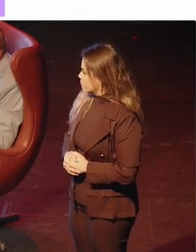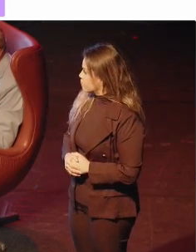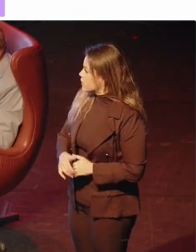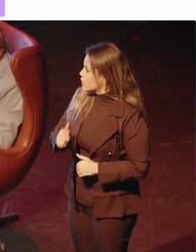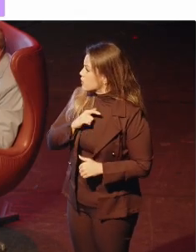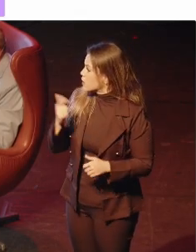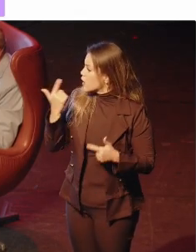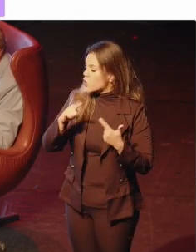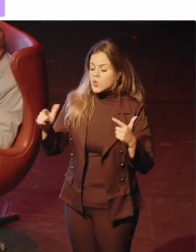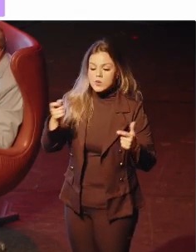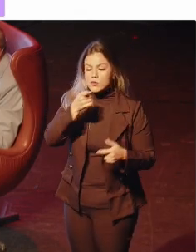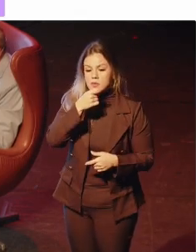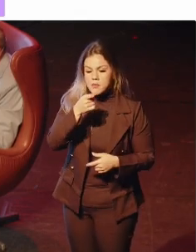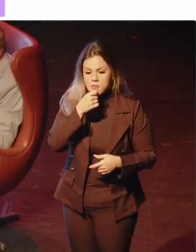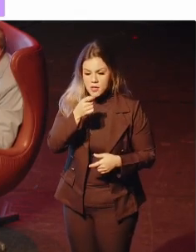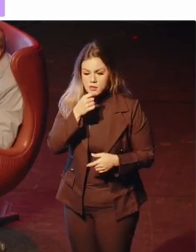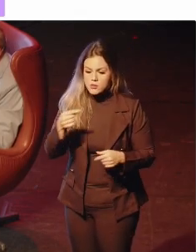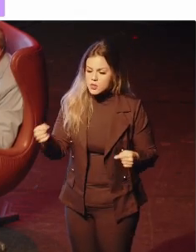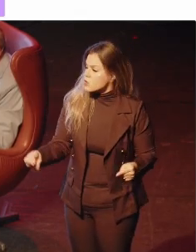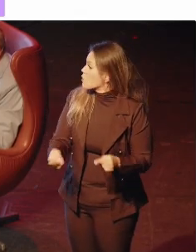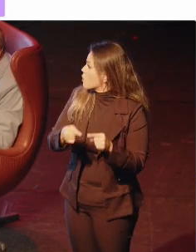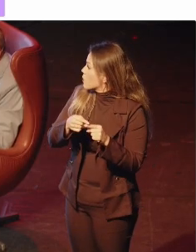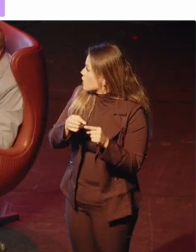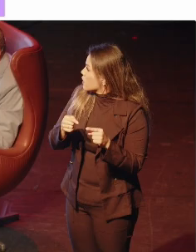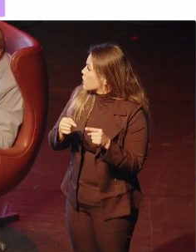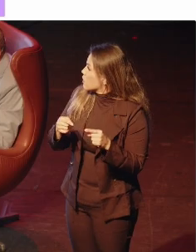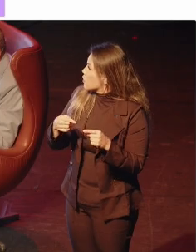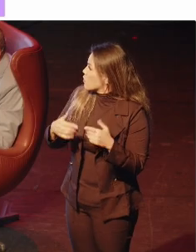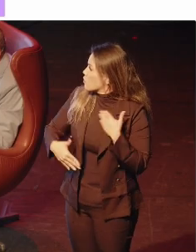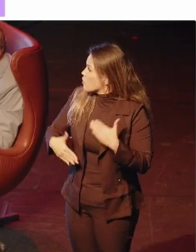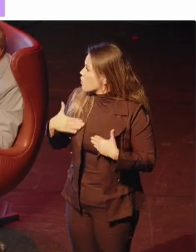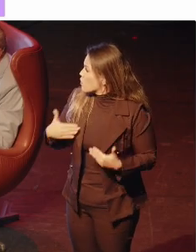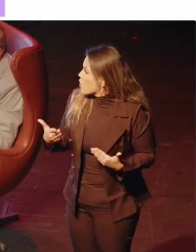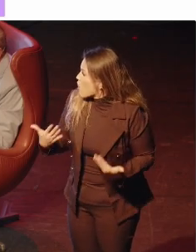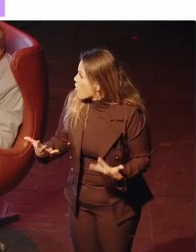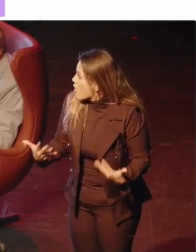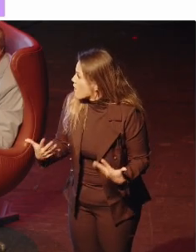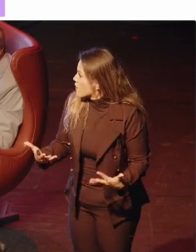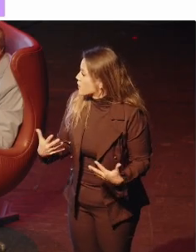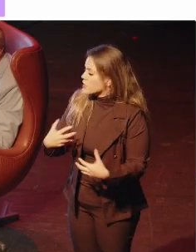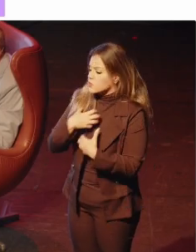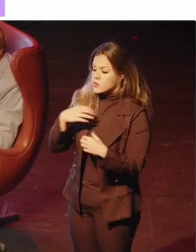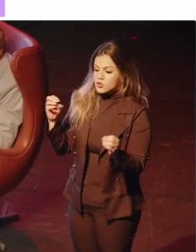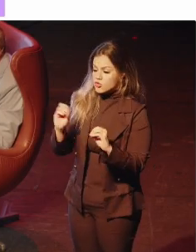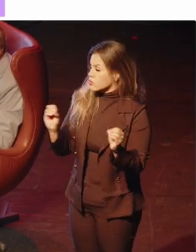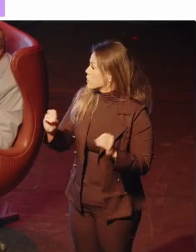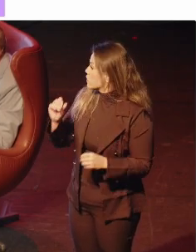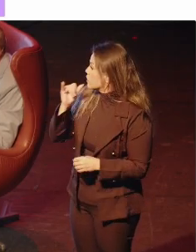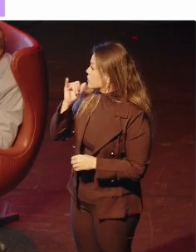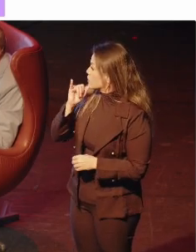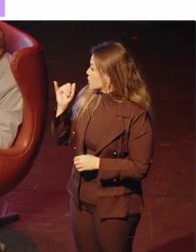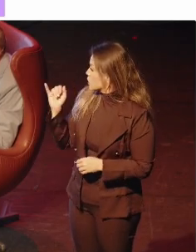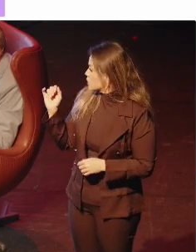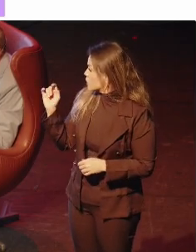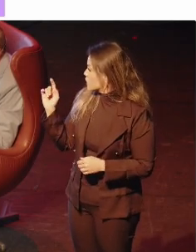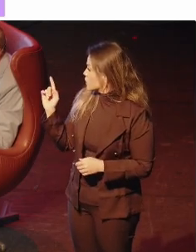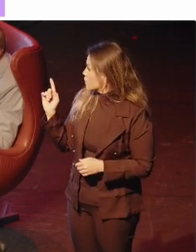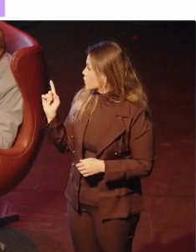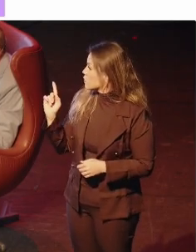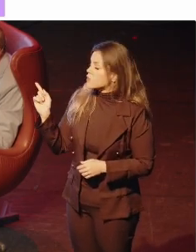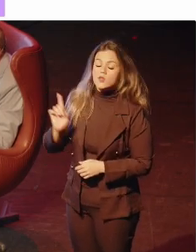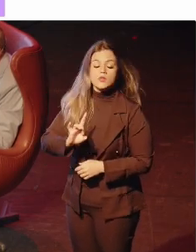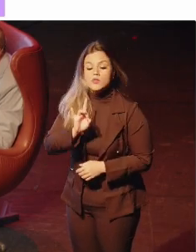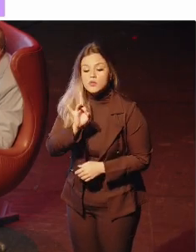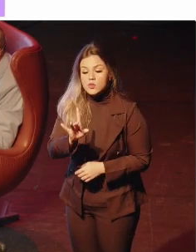outras duas novas, que são os anticorpos monoclonais, que só vai poder ser